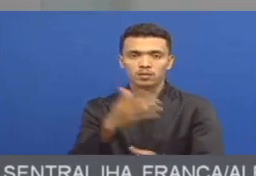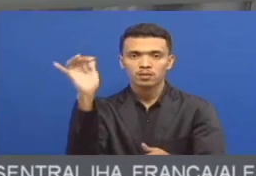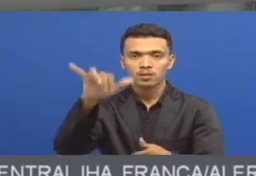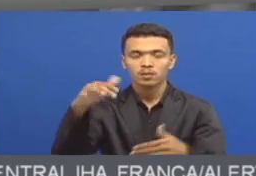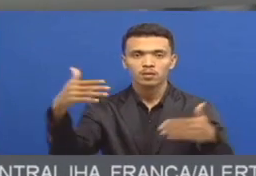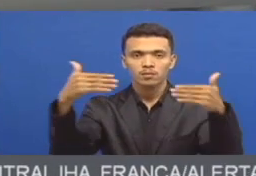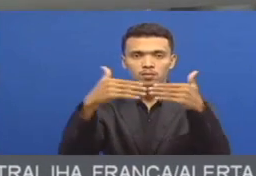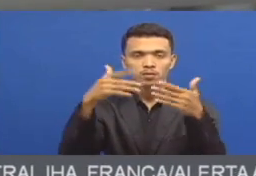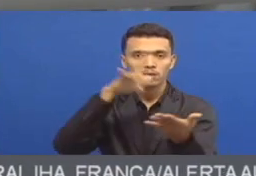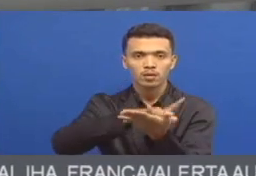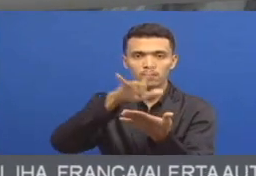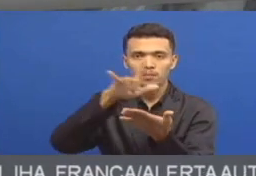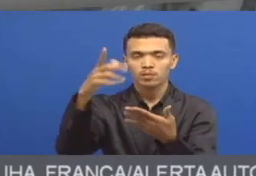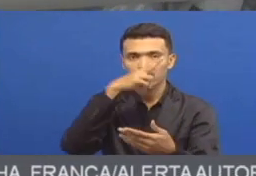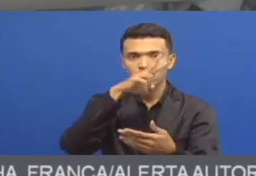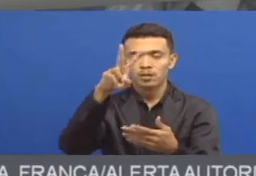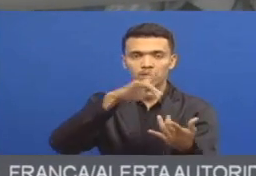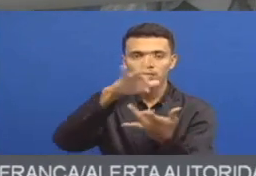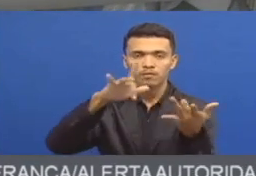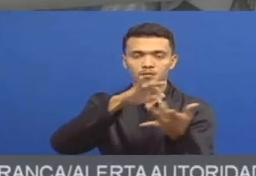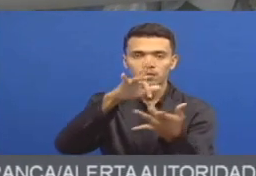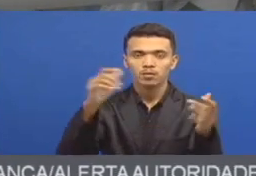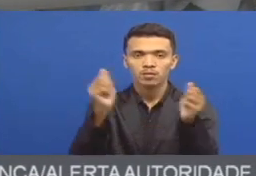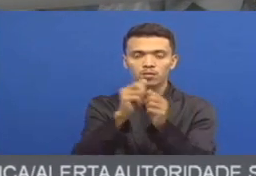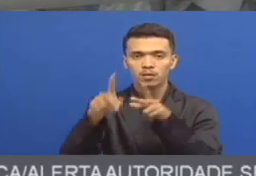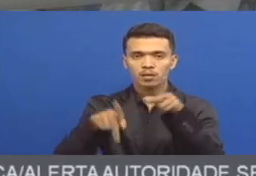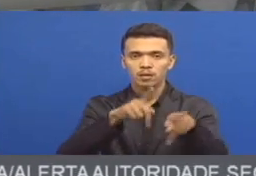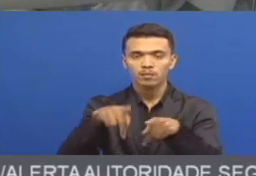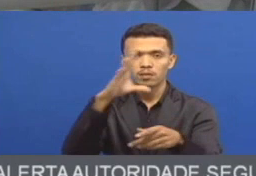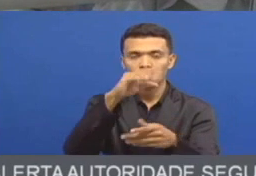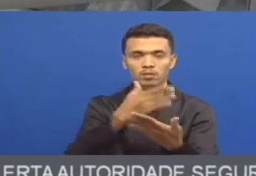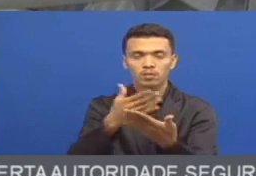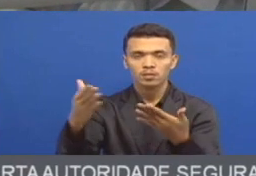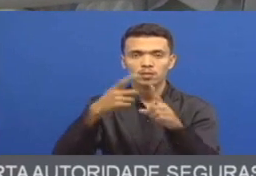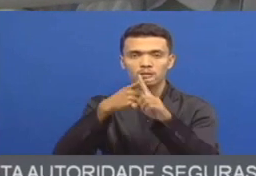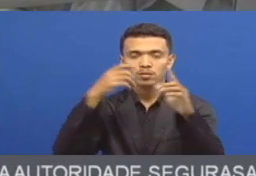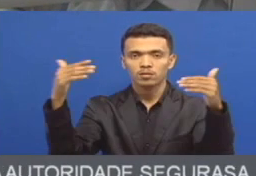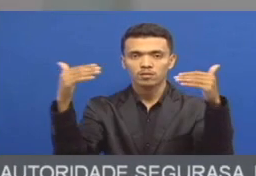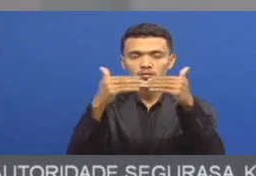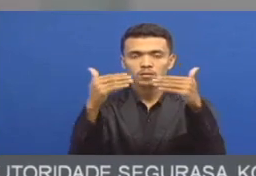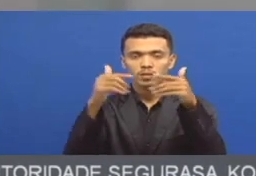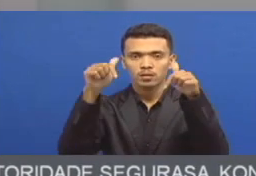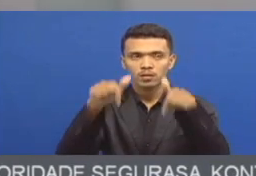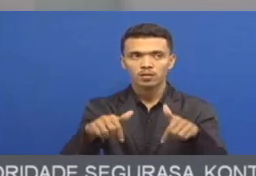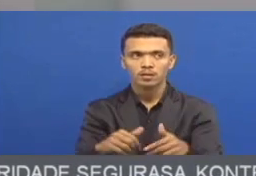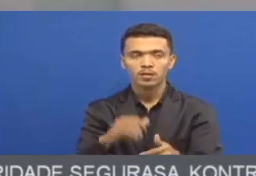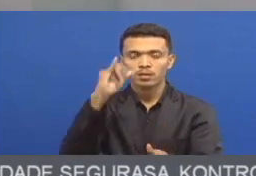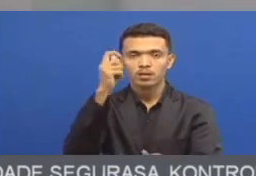no aeroporto, onde controla movimento EMA no Sassang Nebetamasai, Lihusi, ponto entrada, Hirakne.